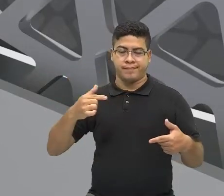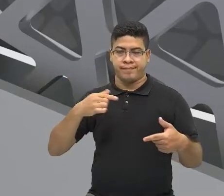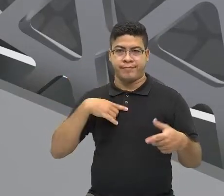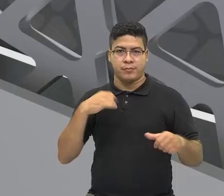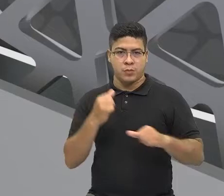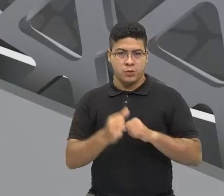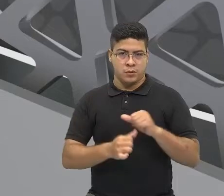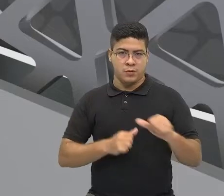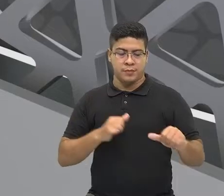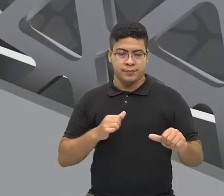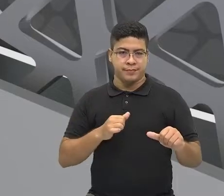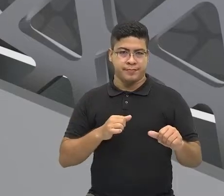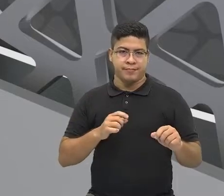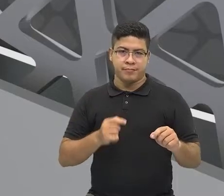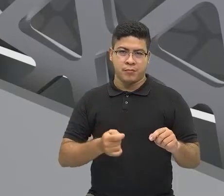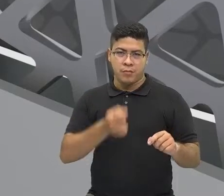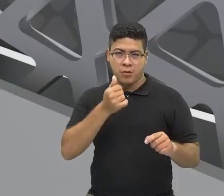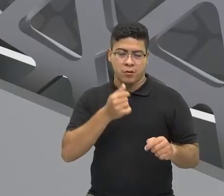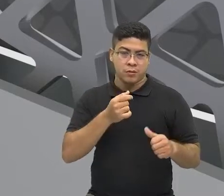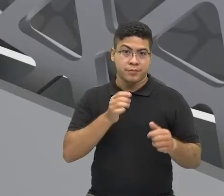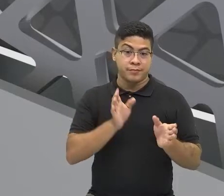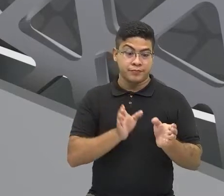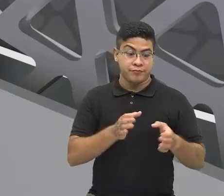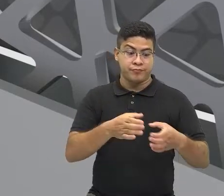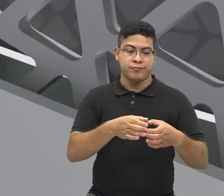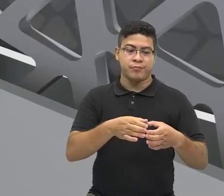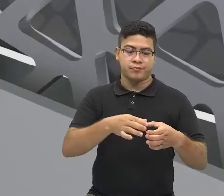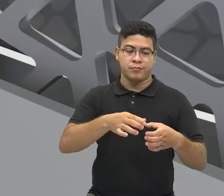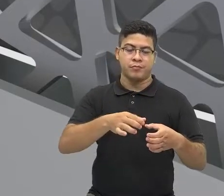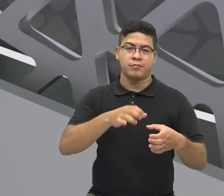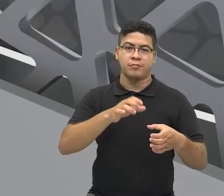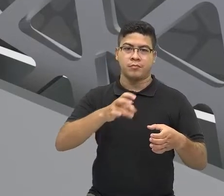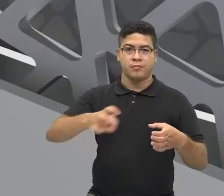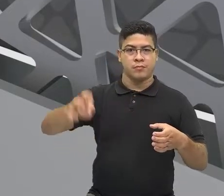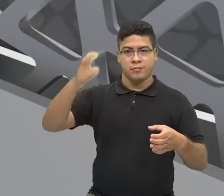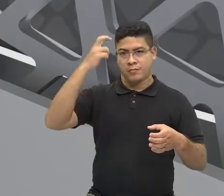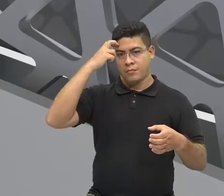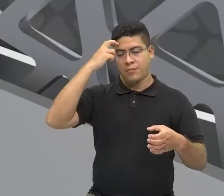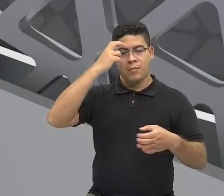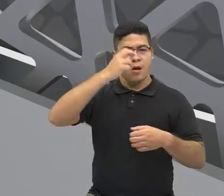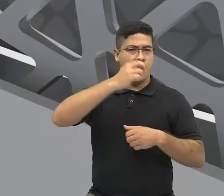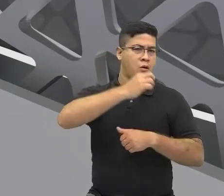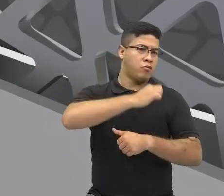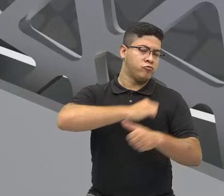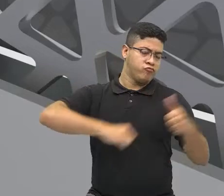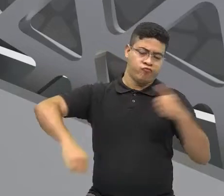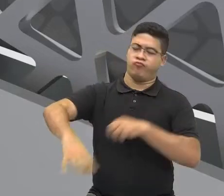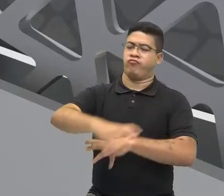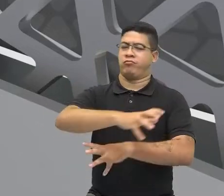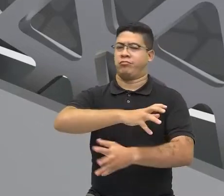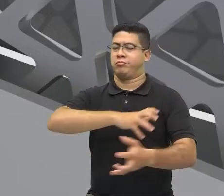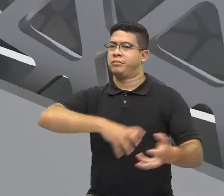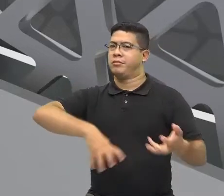coisa, as vanguardas elas vieram para radicalizar,